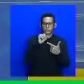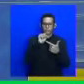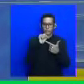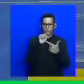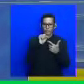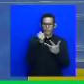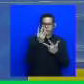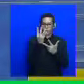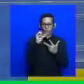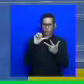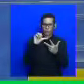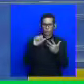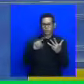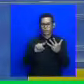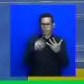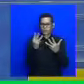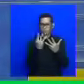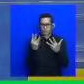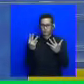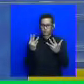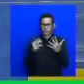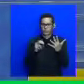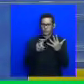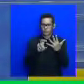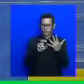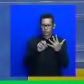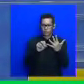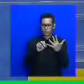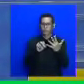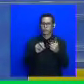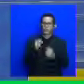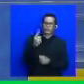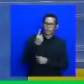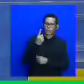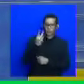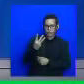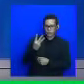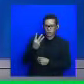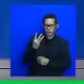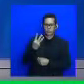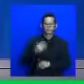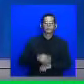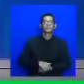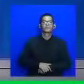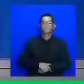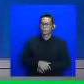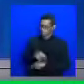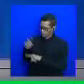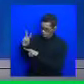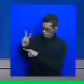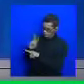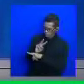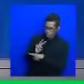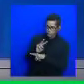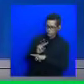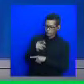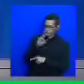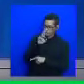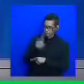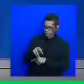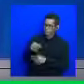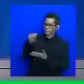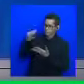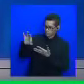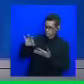08, 49, 33, 50 e 13. Senhoras auditoras, confirmam os números